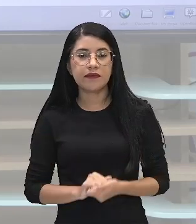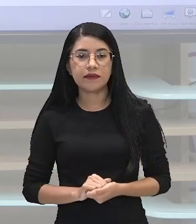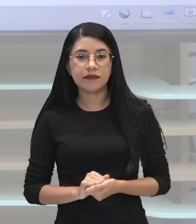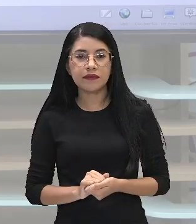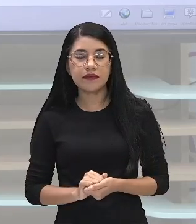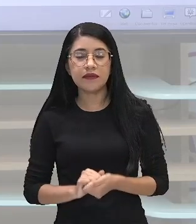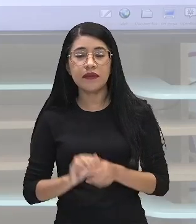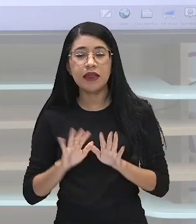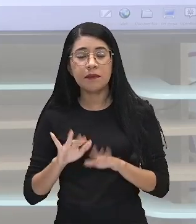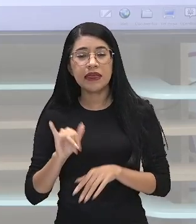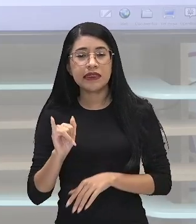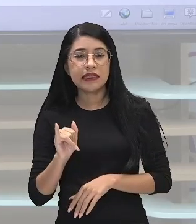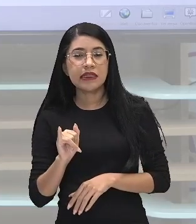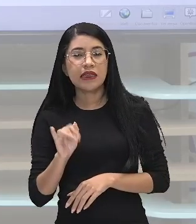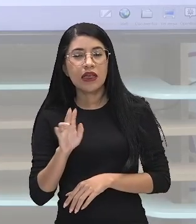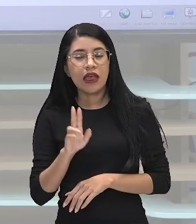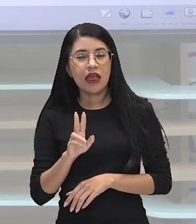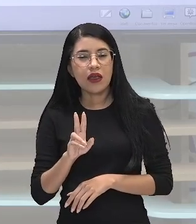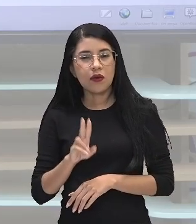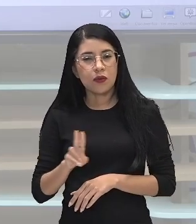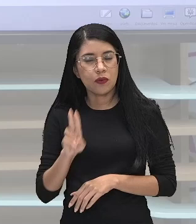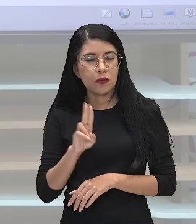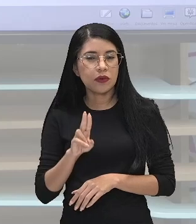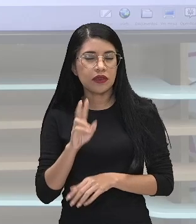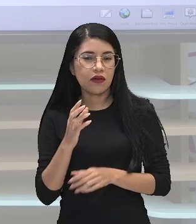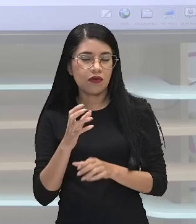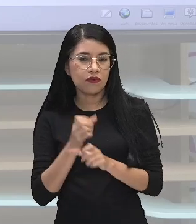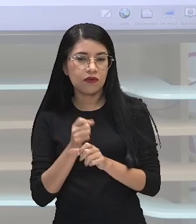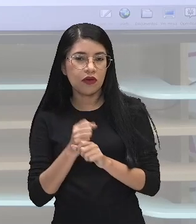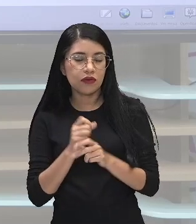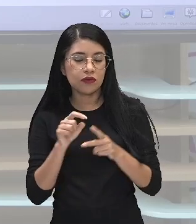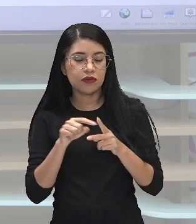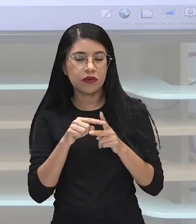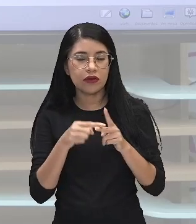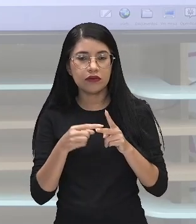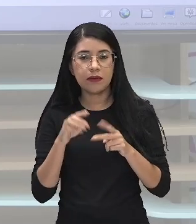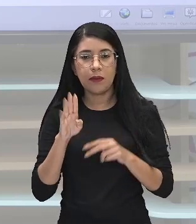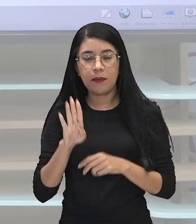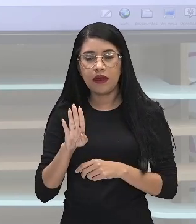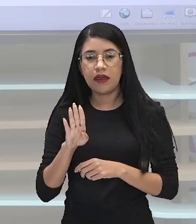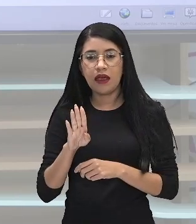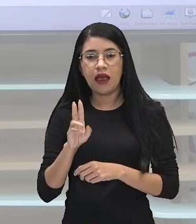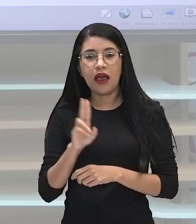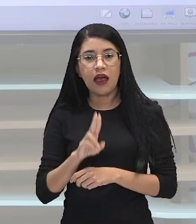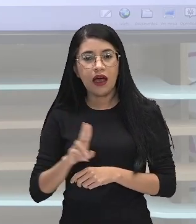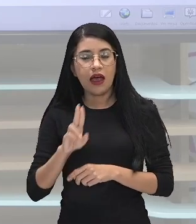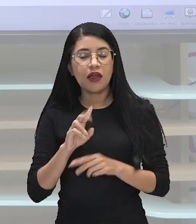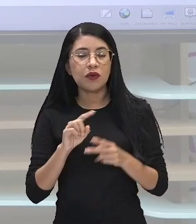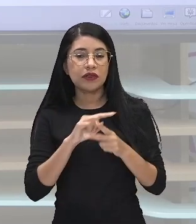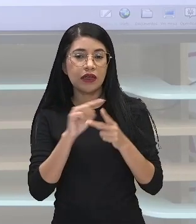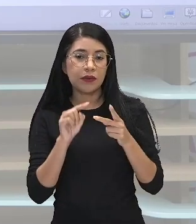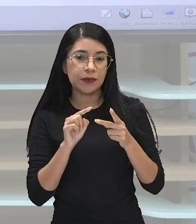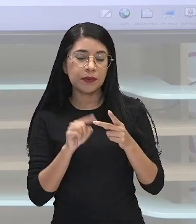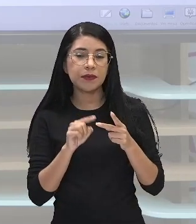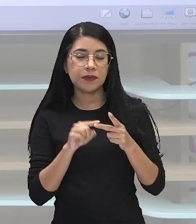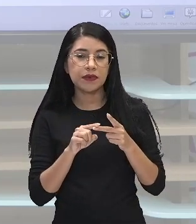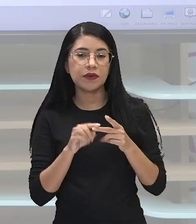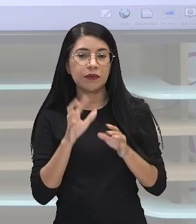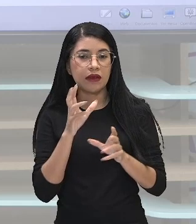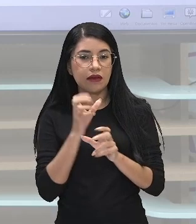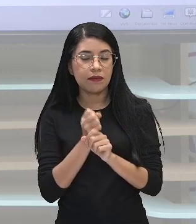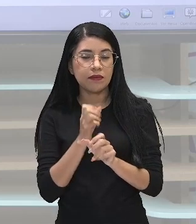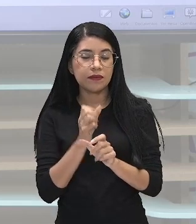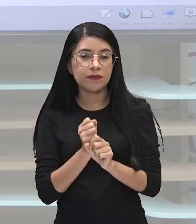ângulo B, por exemplo, esse ângulo aqui, então eu vou utilizar essa segunda relação para